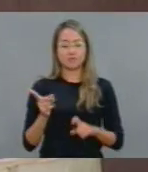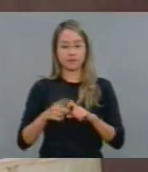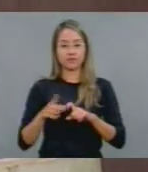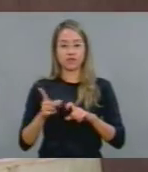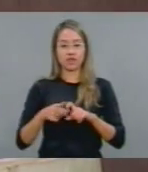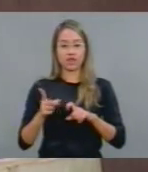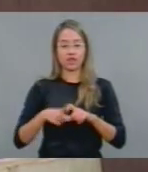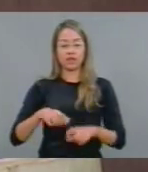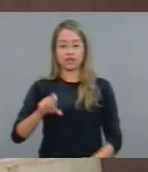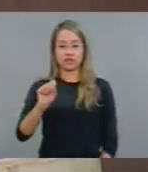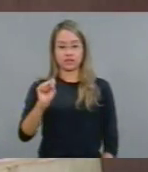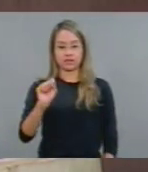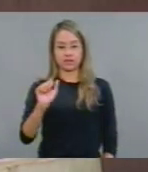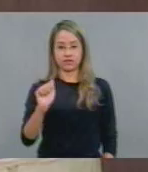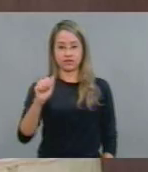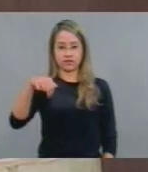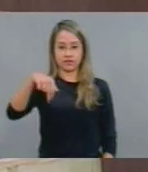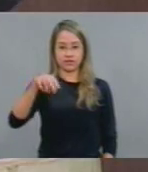aqui à tribuna,